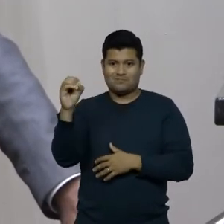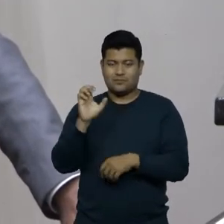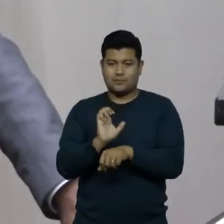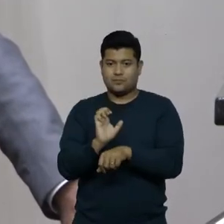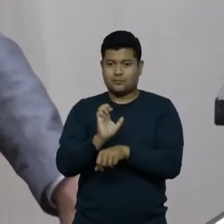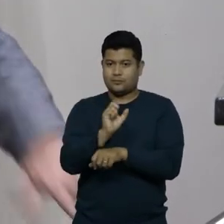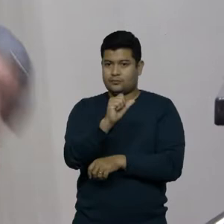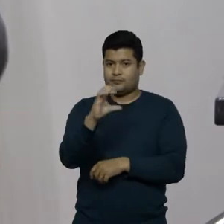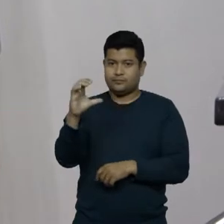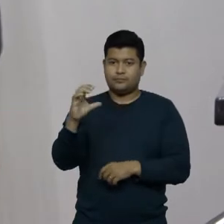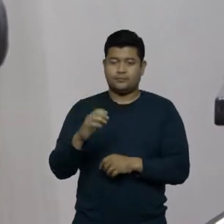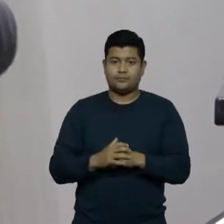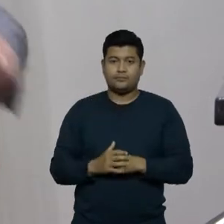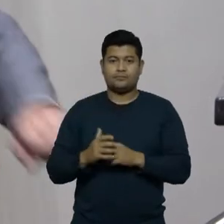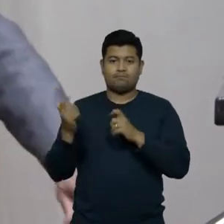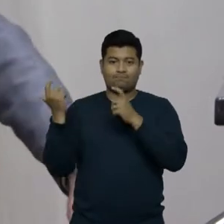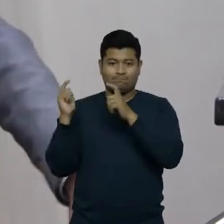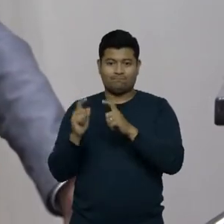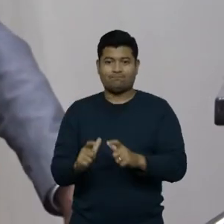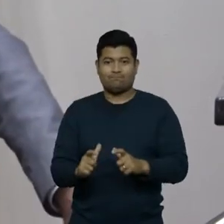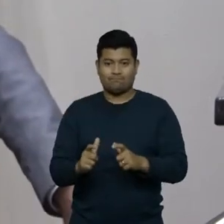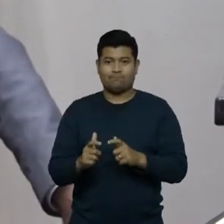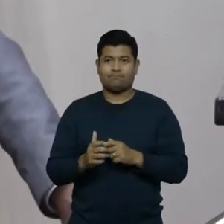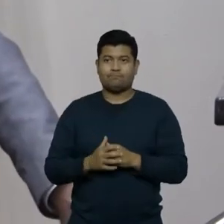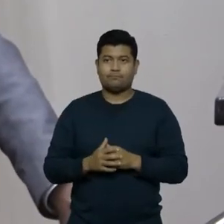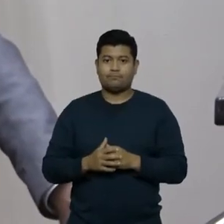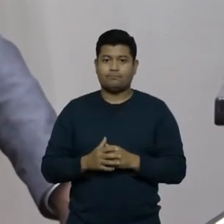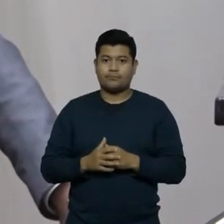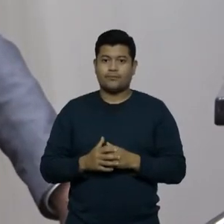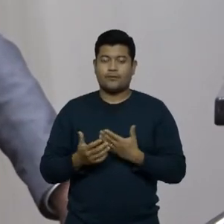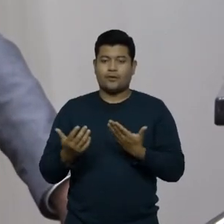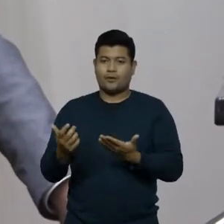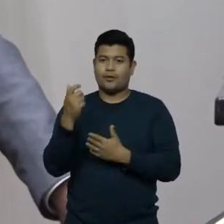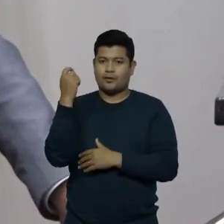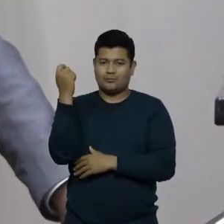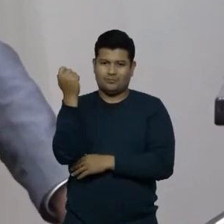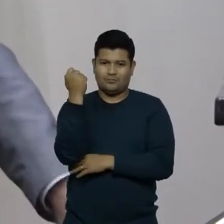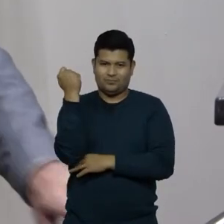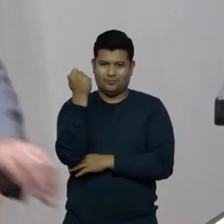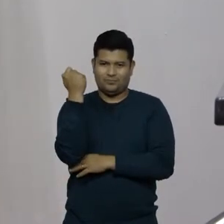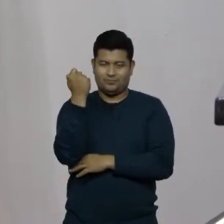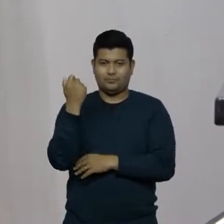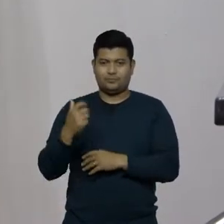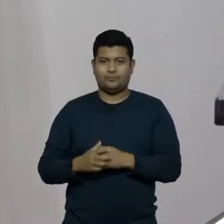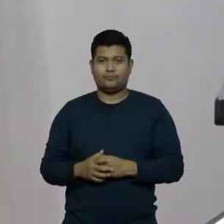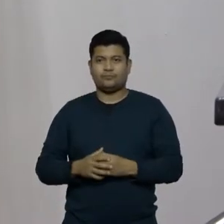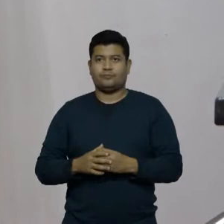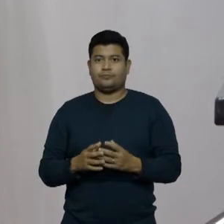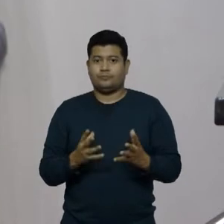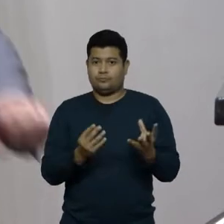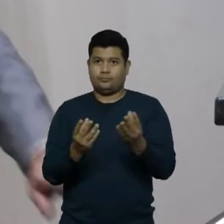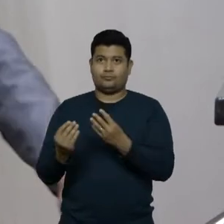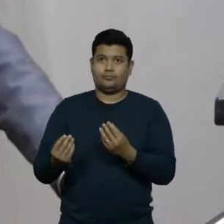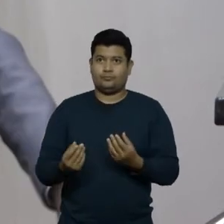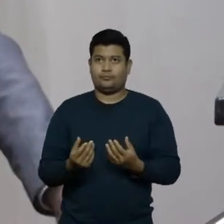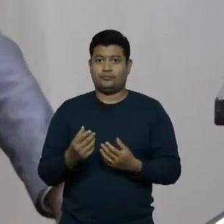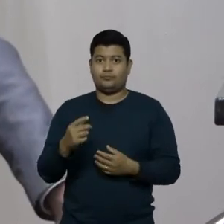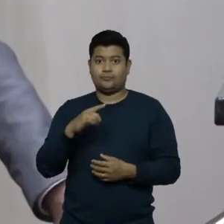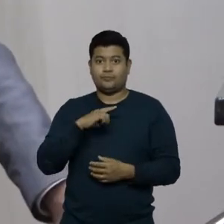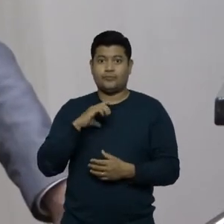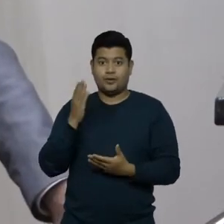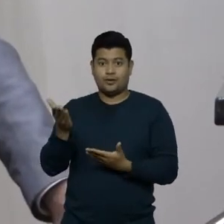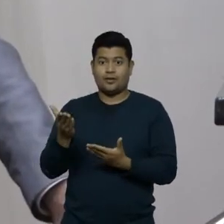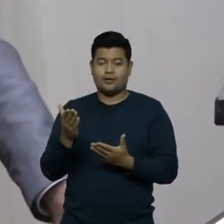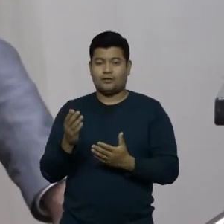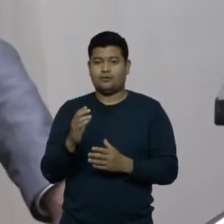é a Tradição Gaúcha de tantas tradições agora vai ter em Correia Pinto